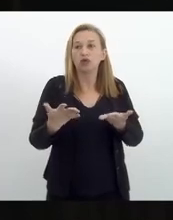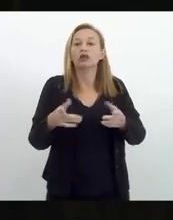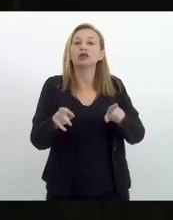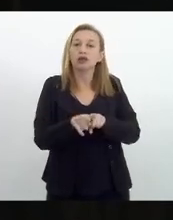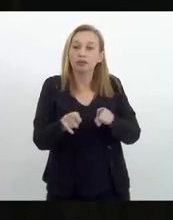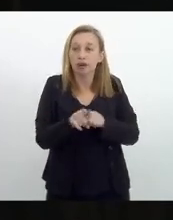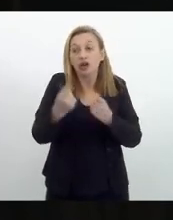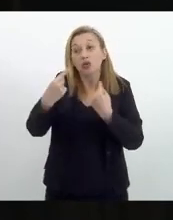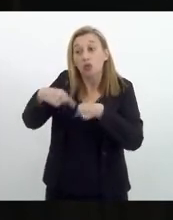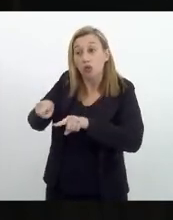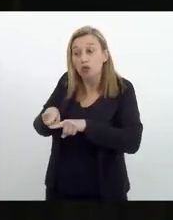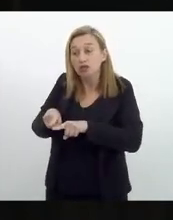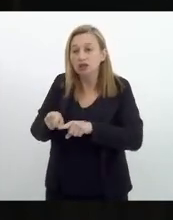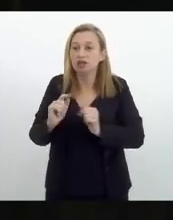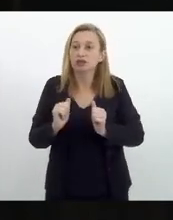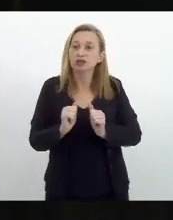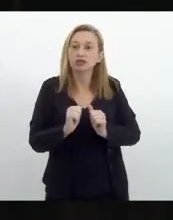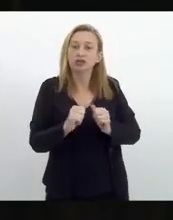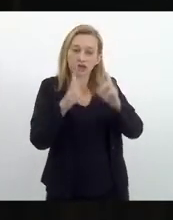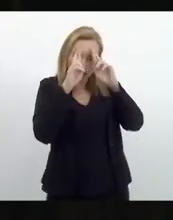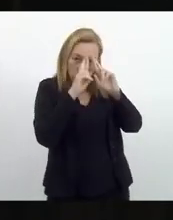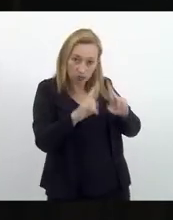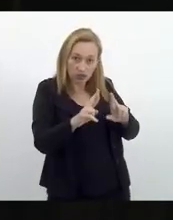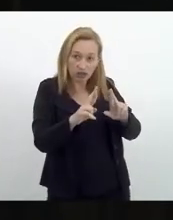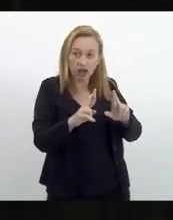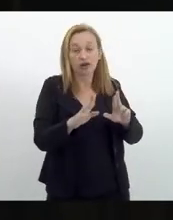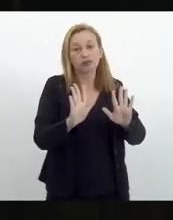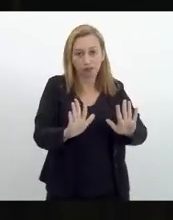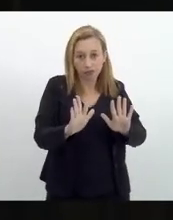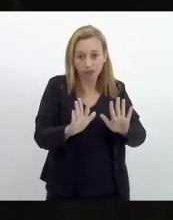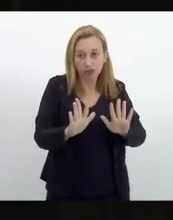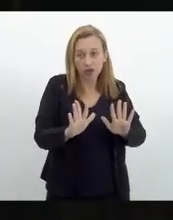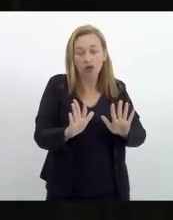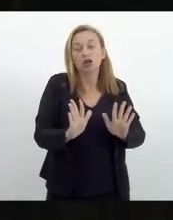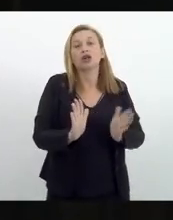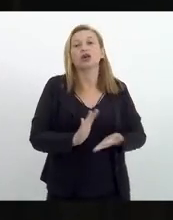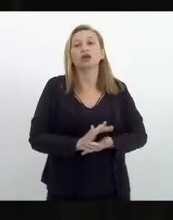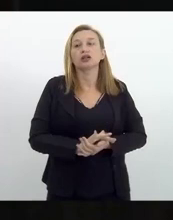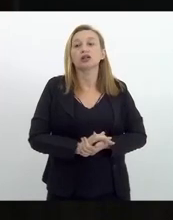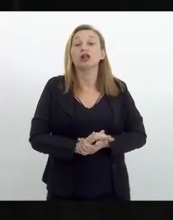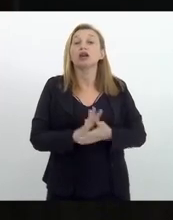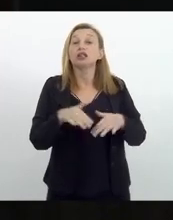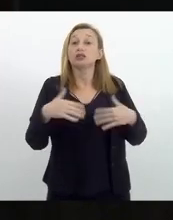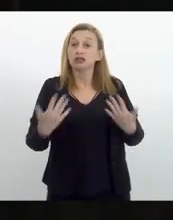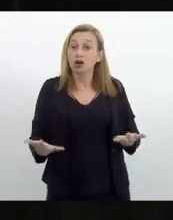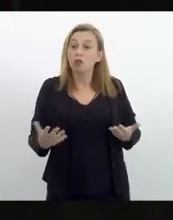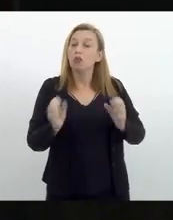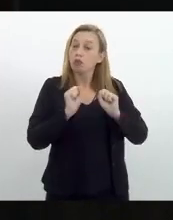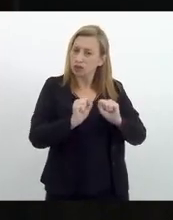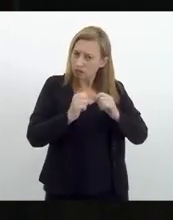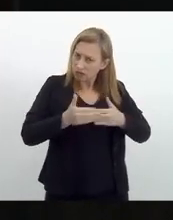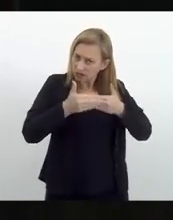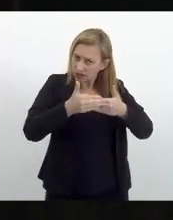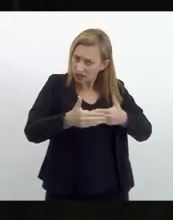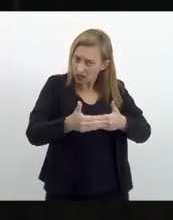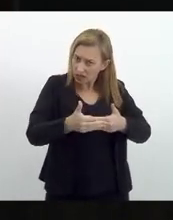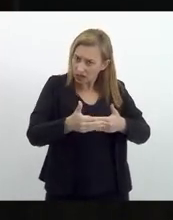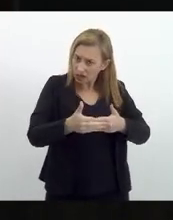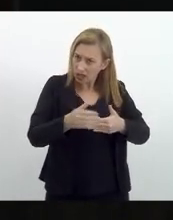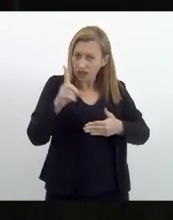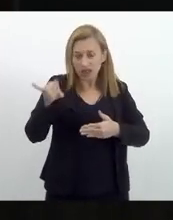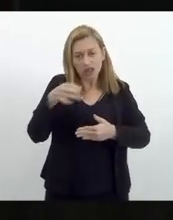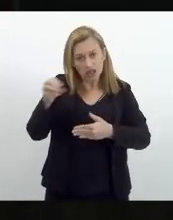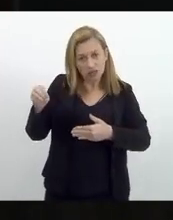sou contra, mas quando eles expõem, tem que respeitar, a princípio, conta. Então, podemos avançar, a adesão está